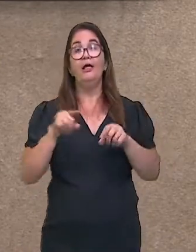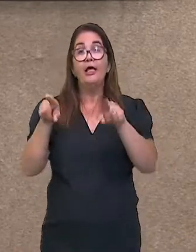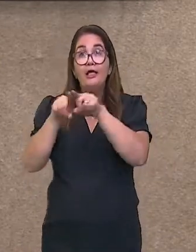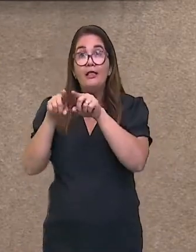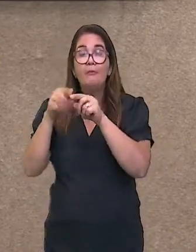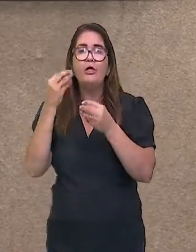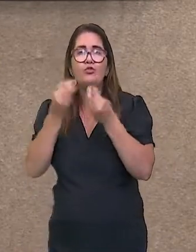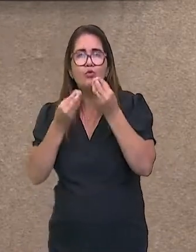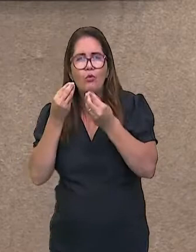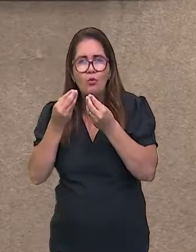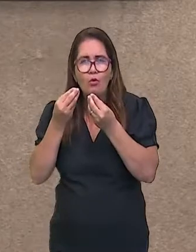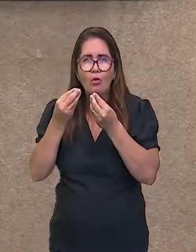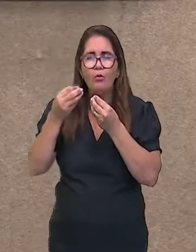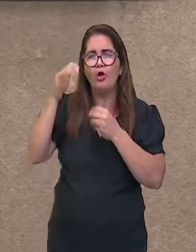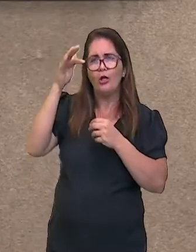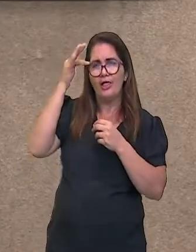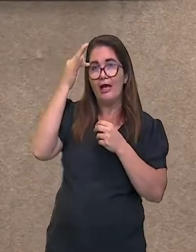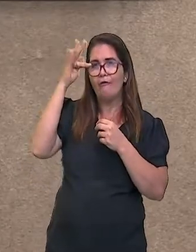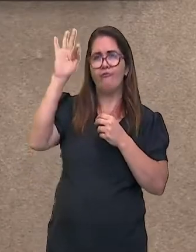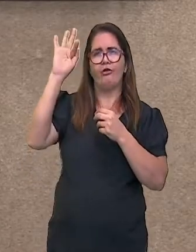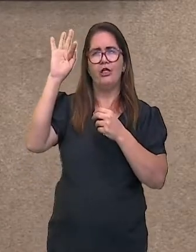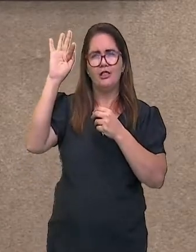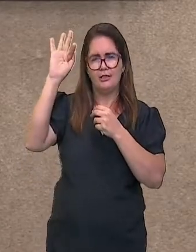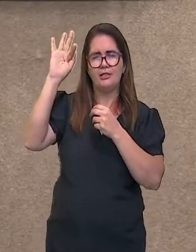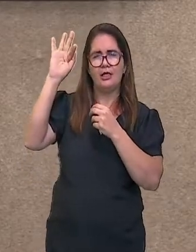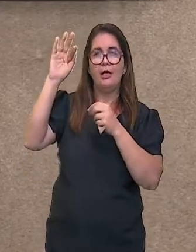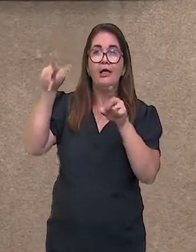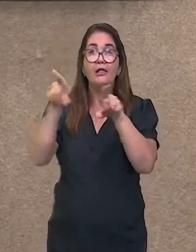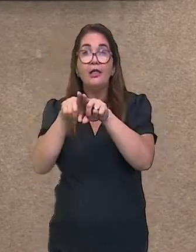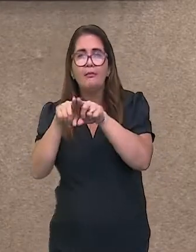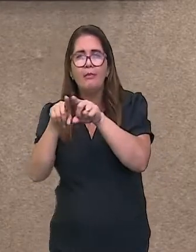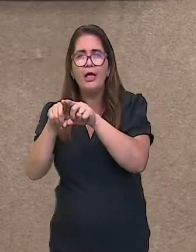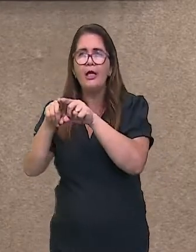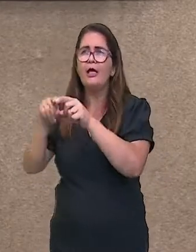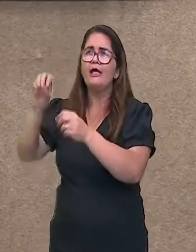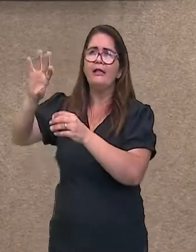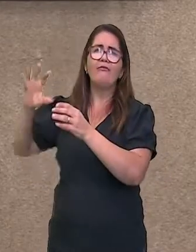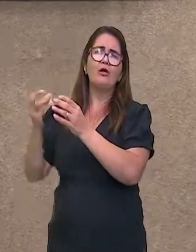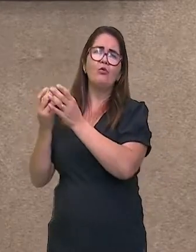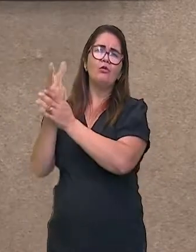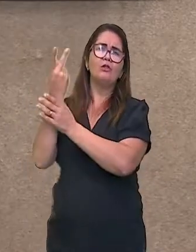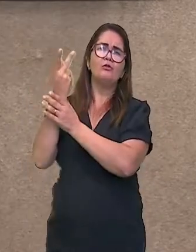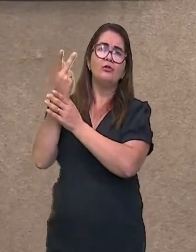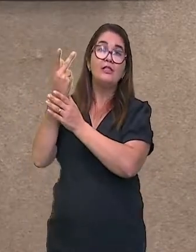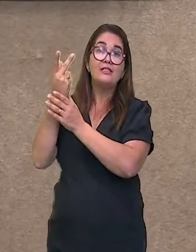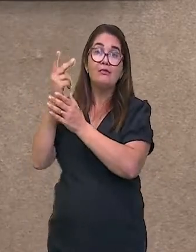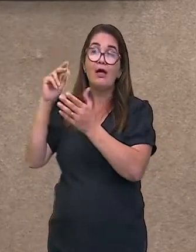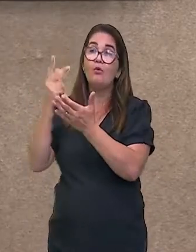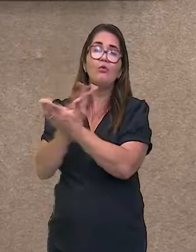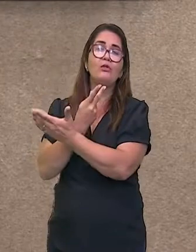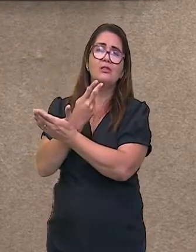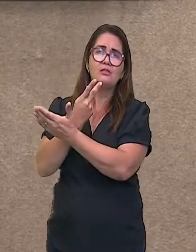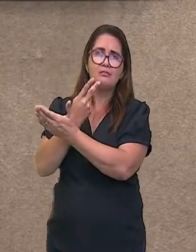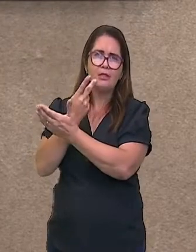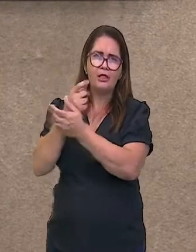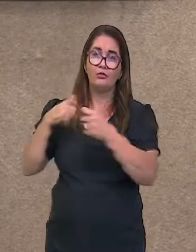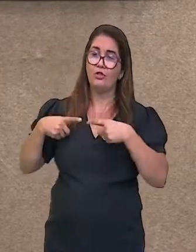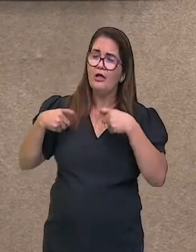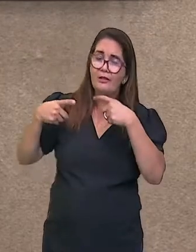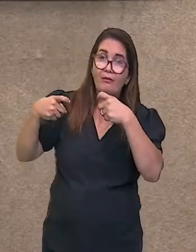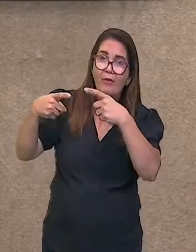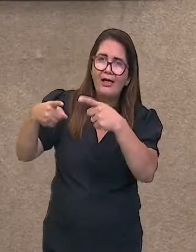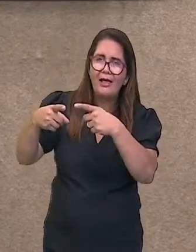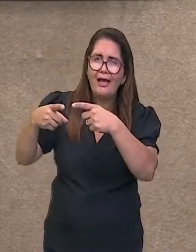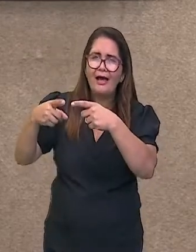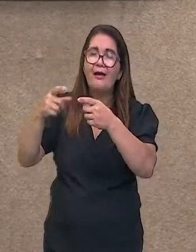francês. Essa questão envolvia os ressentimentos que existiam na França a respeito do desfecho da Guerra Franco-Prussiana,